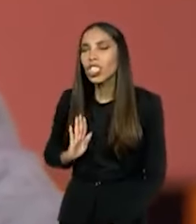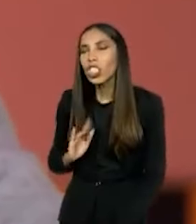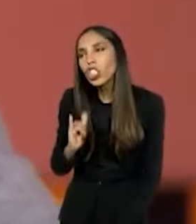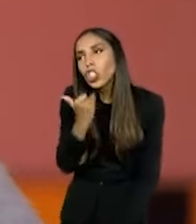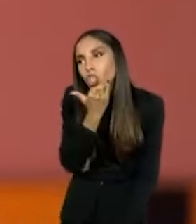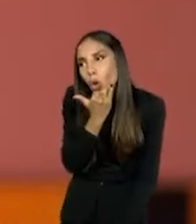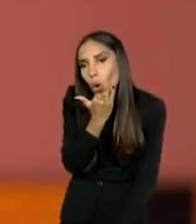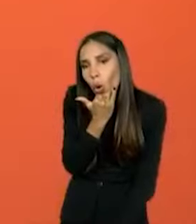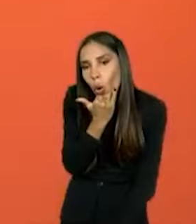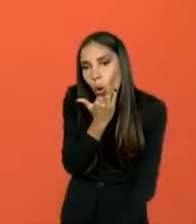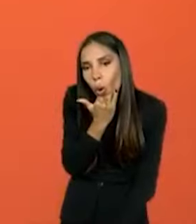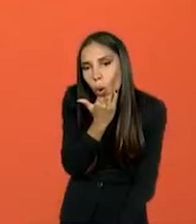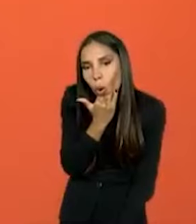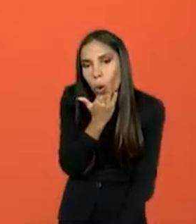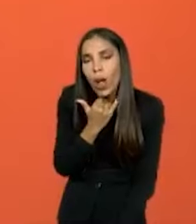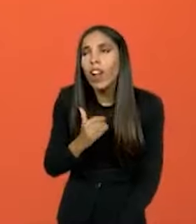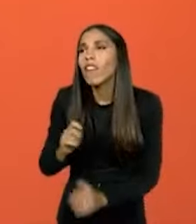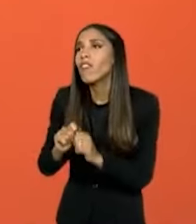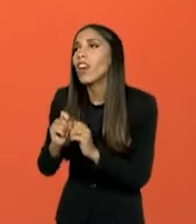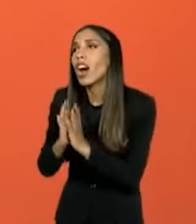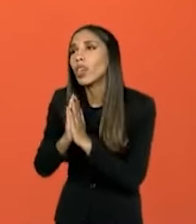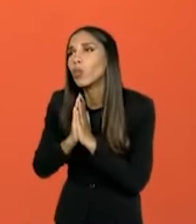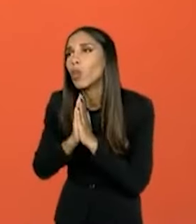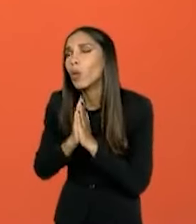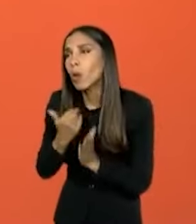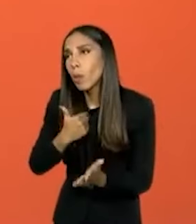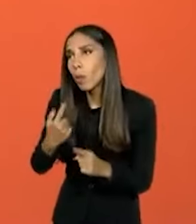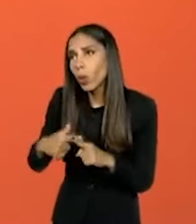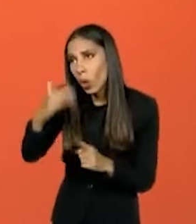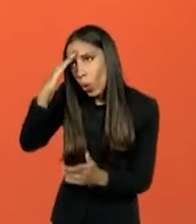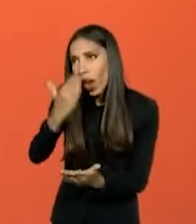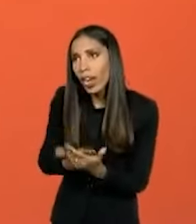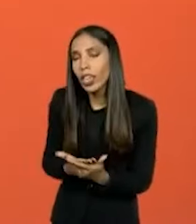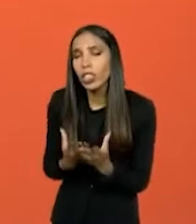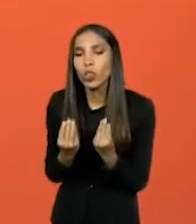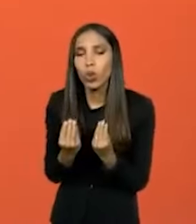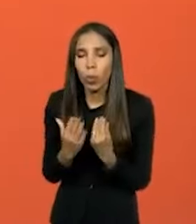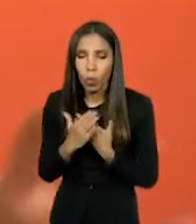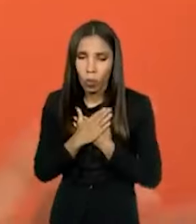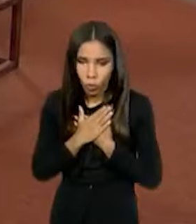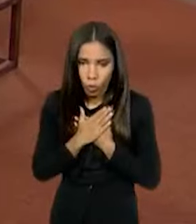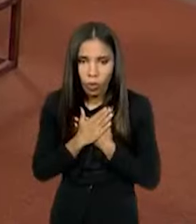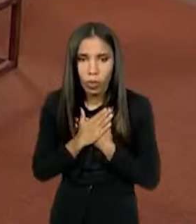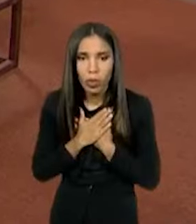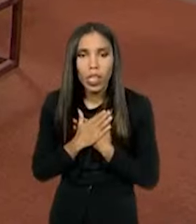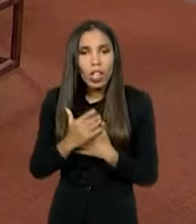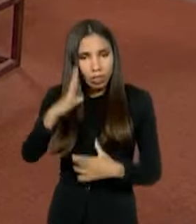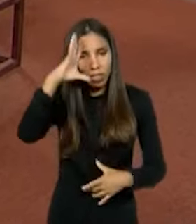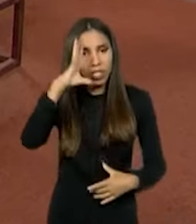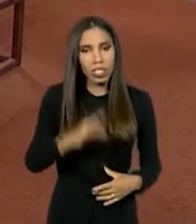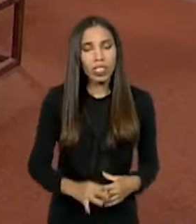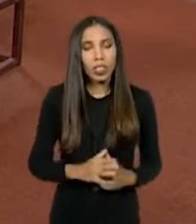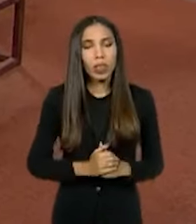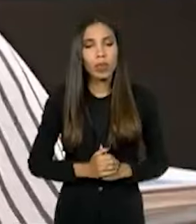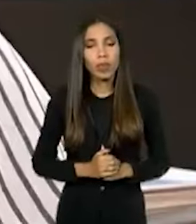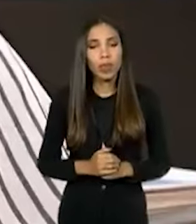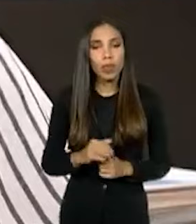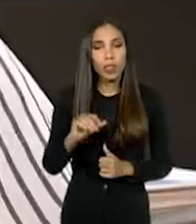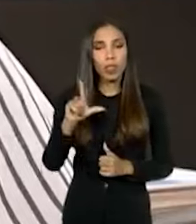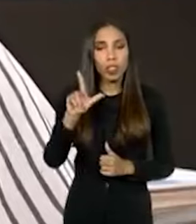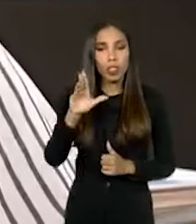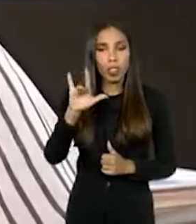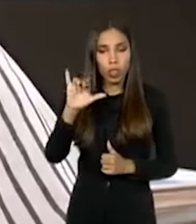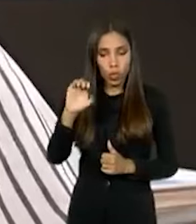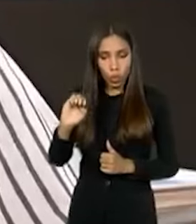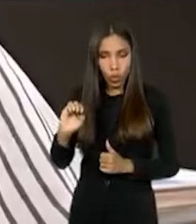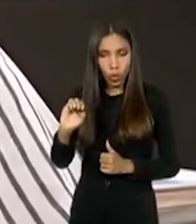super mat porim porque eu acredito muito ai gente e ele falou claro com toda a certeza o Lúcio ele é